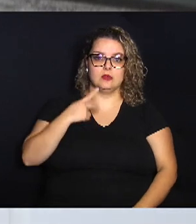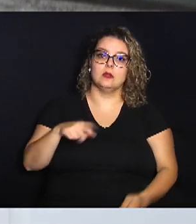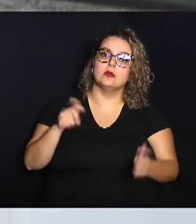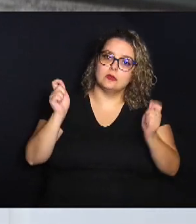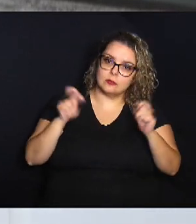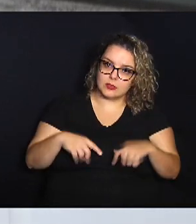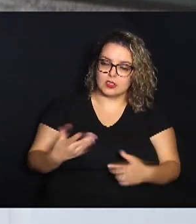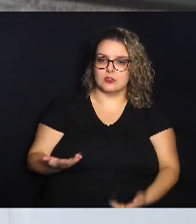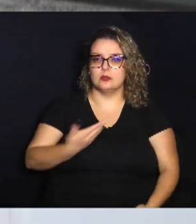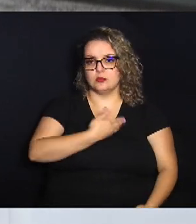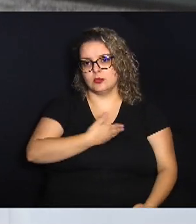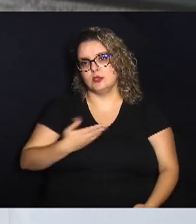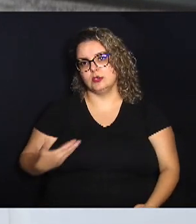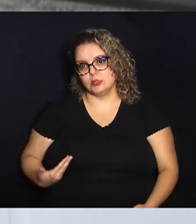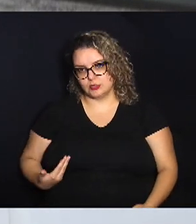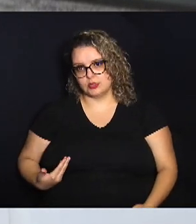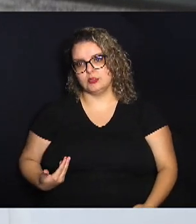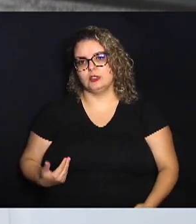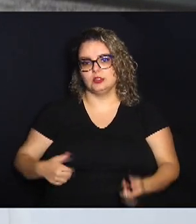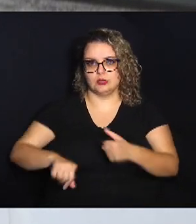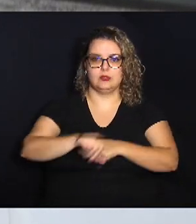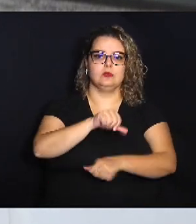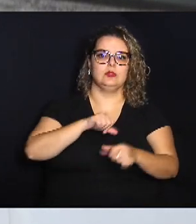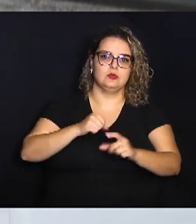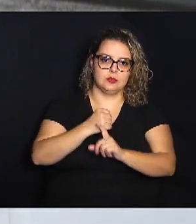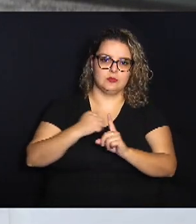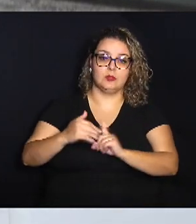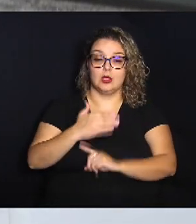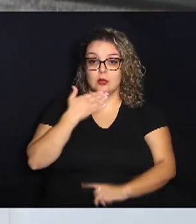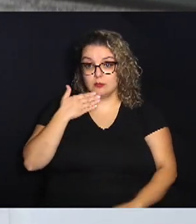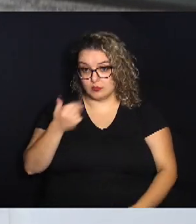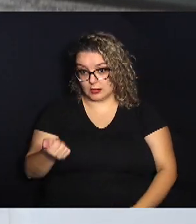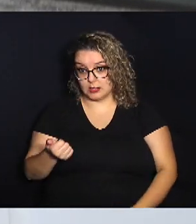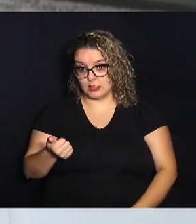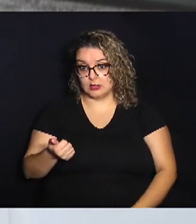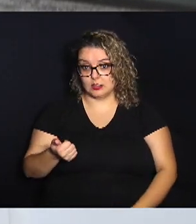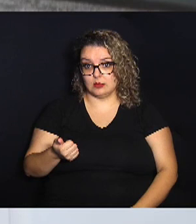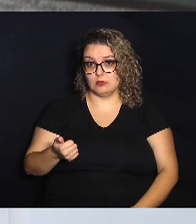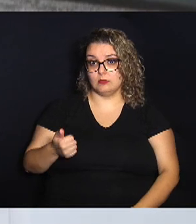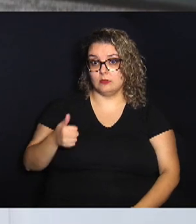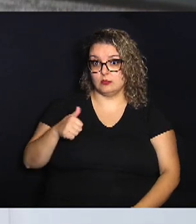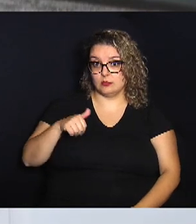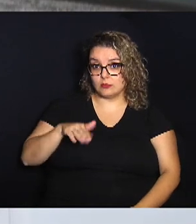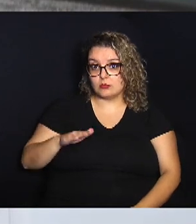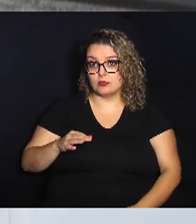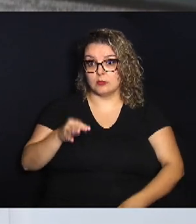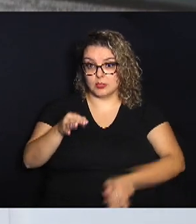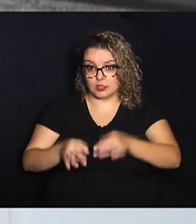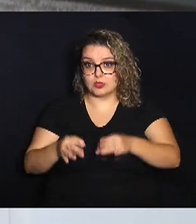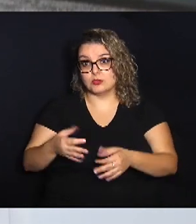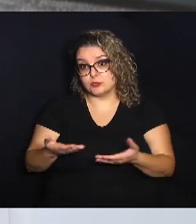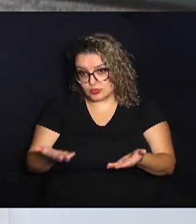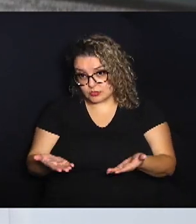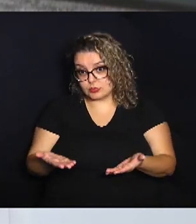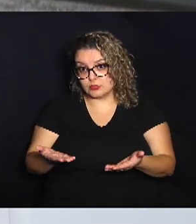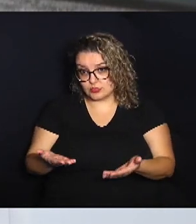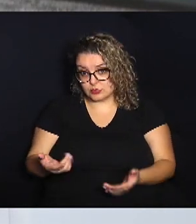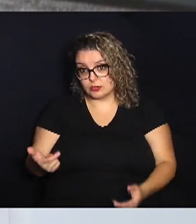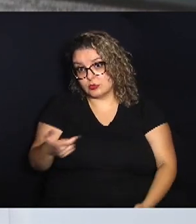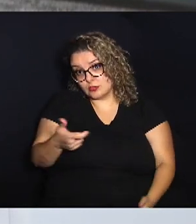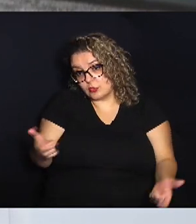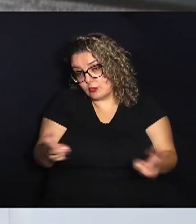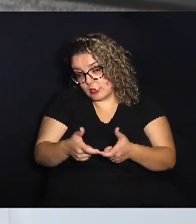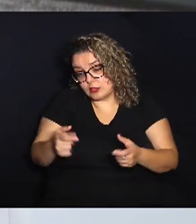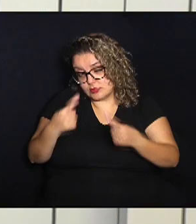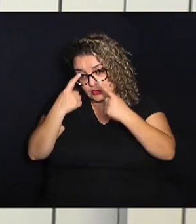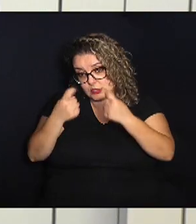efetivas para a gente mudar a sociedade, ter uma sociedade melhor, mais justa, né? Com menos violência.